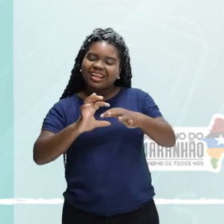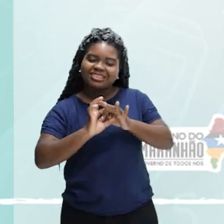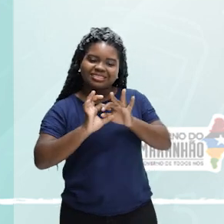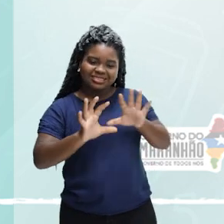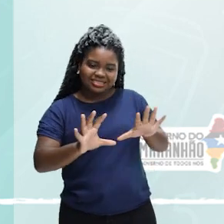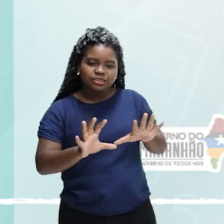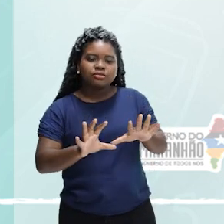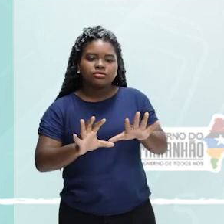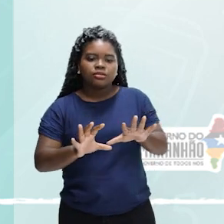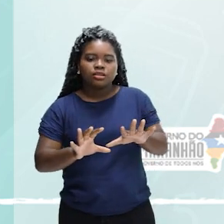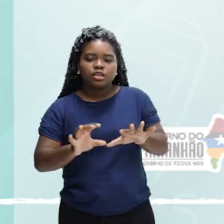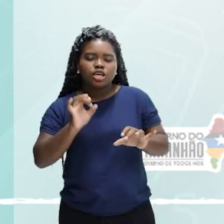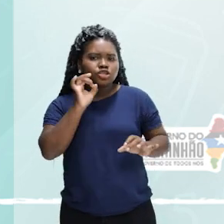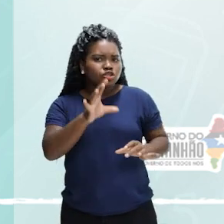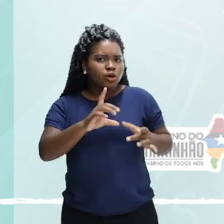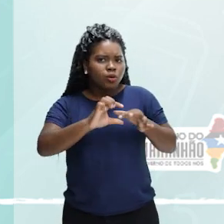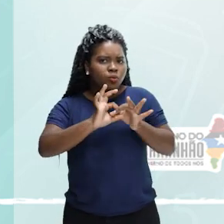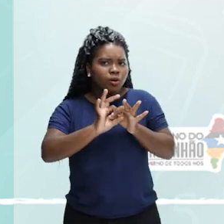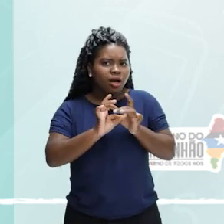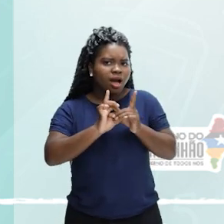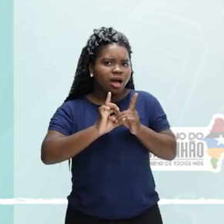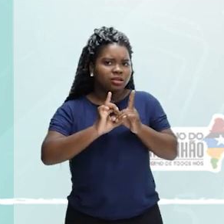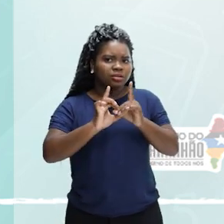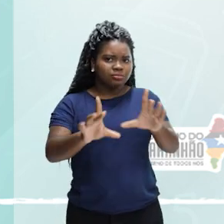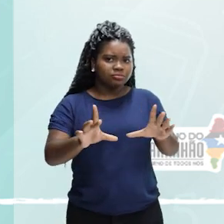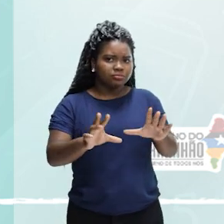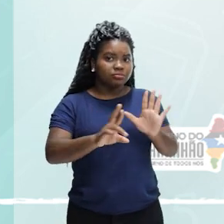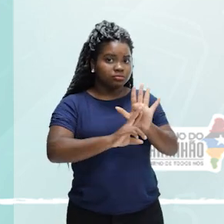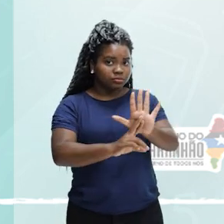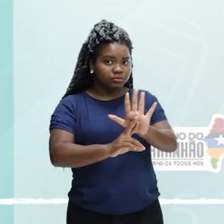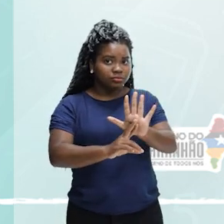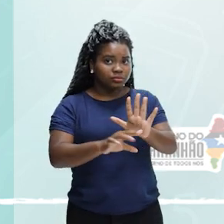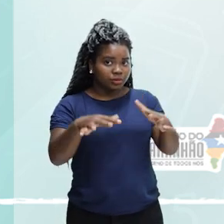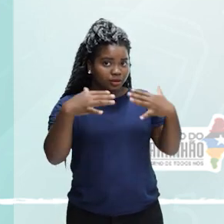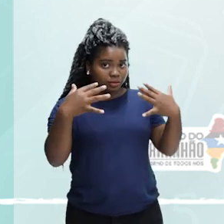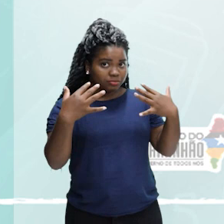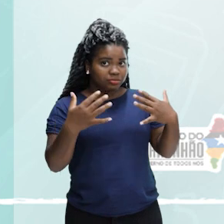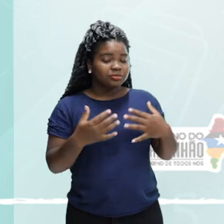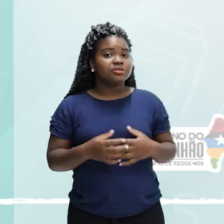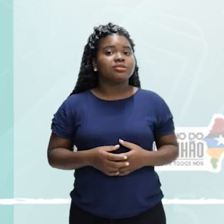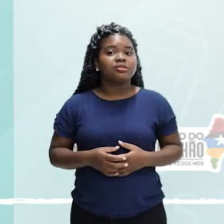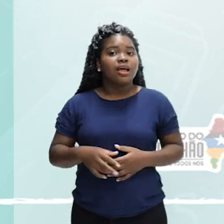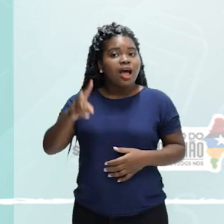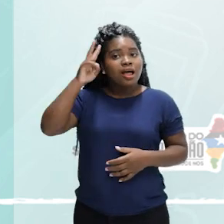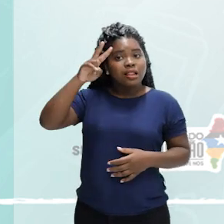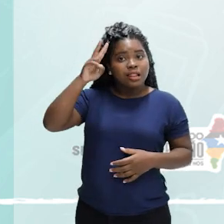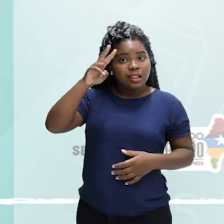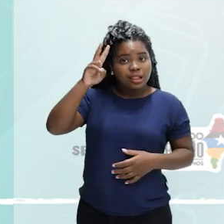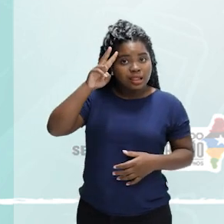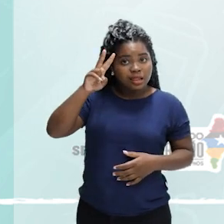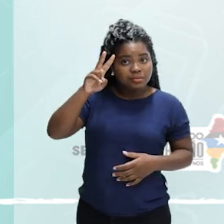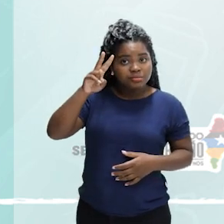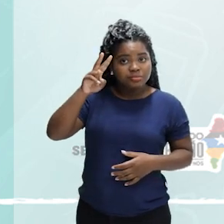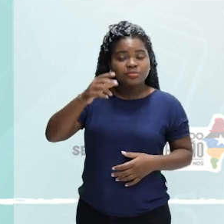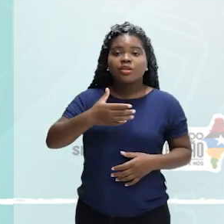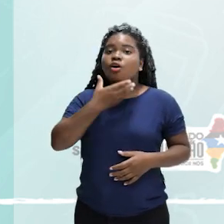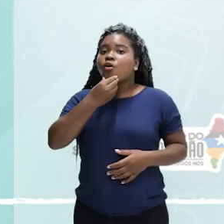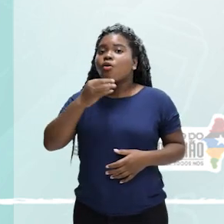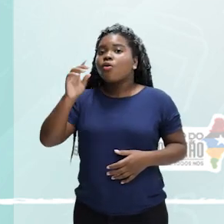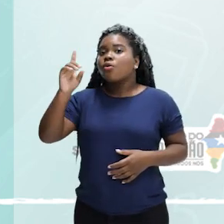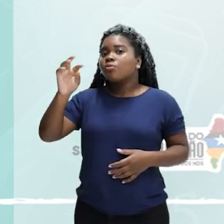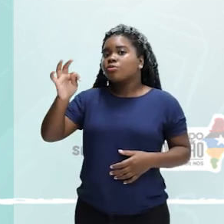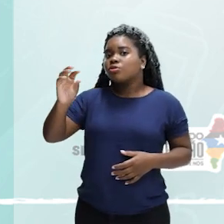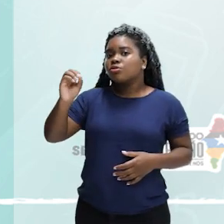compatível somente com a democracia representativa. Prestou atenção? O Tocqueville já falava isso antes, que o modelo de